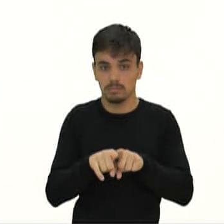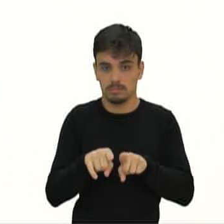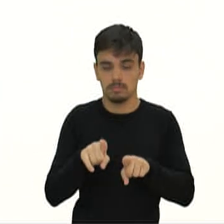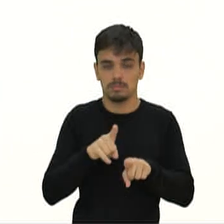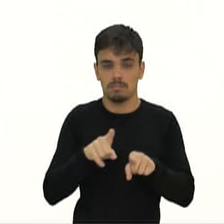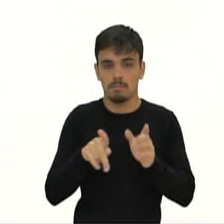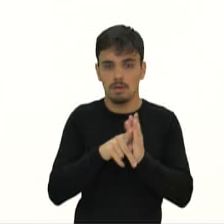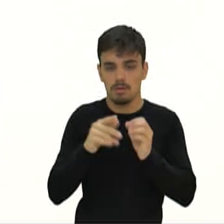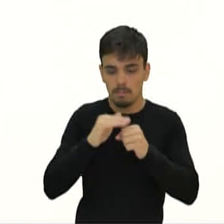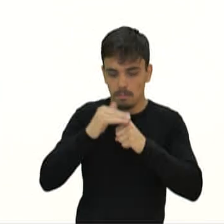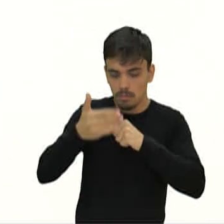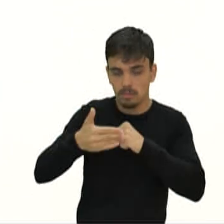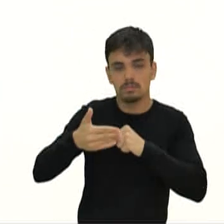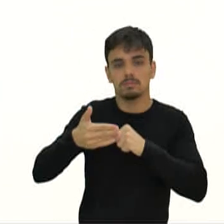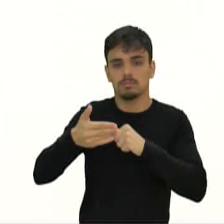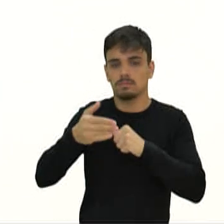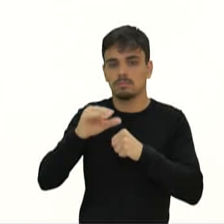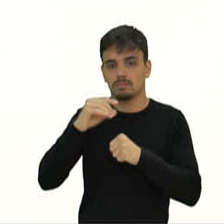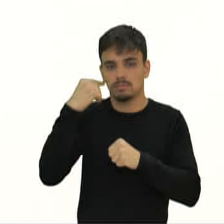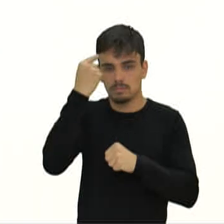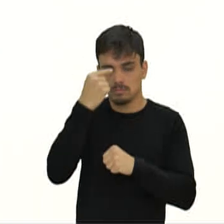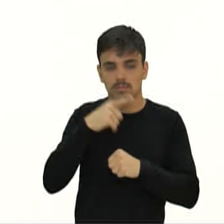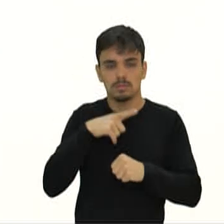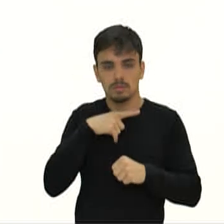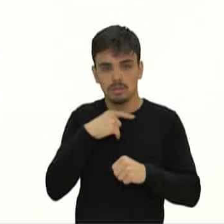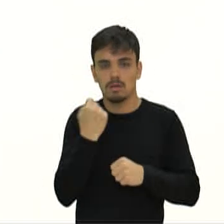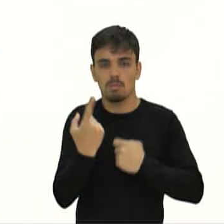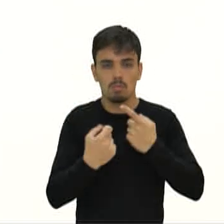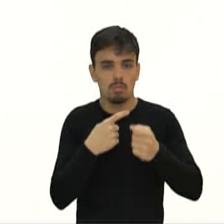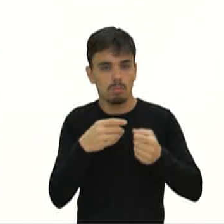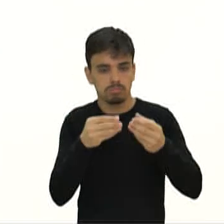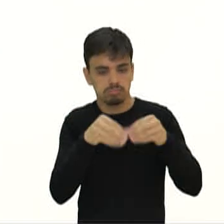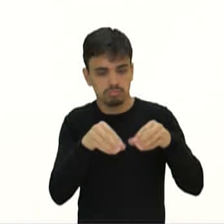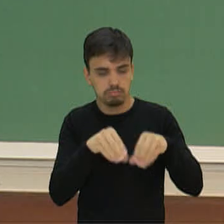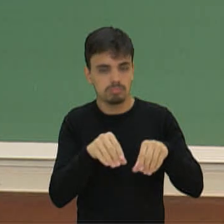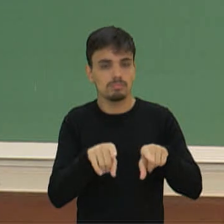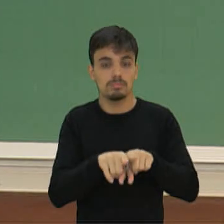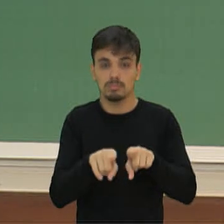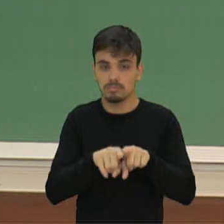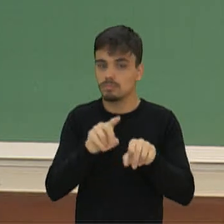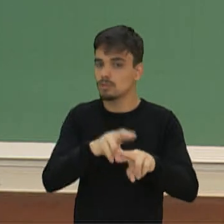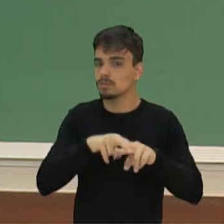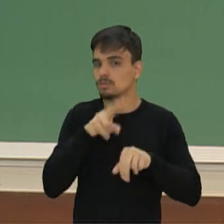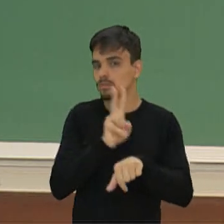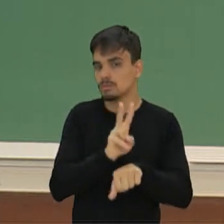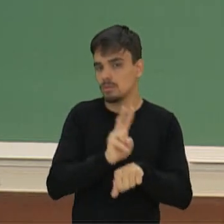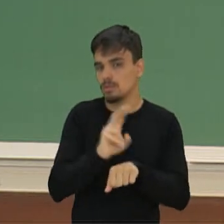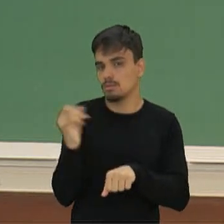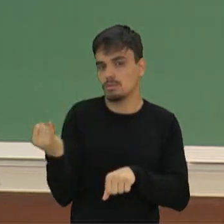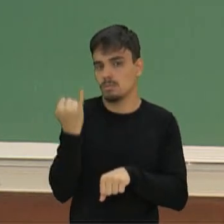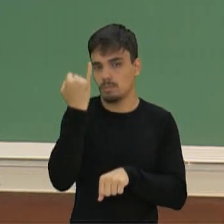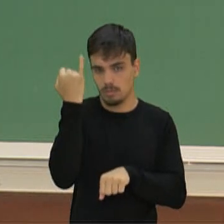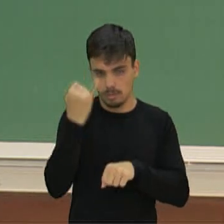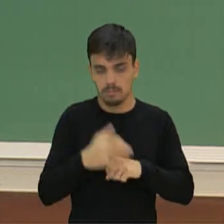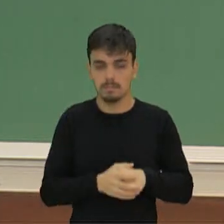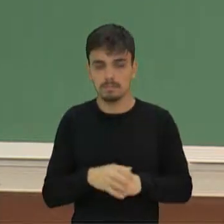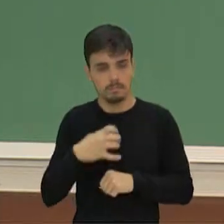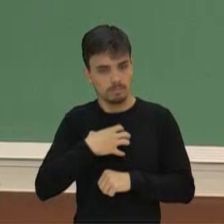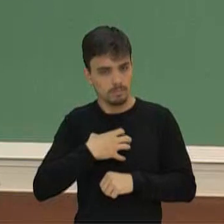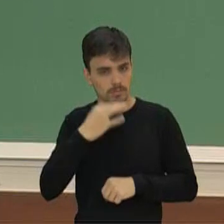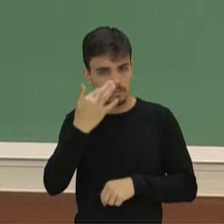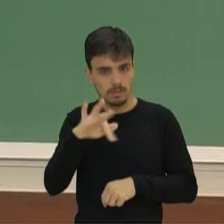e posterior do olho, causando certos tipos de lesão. Então, por isso que é importante você tomar um pouco de cuidado com isso. Sentiu